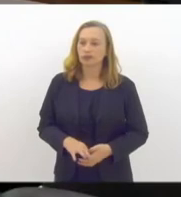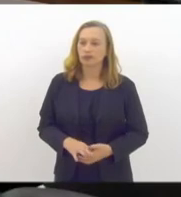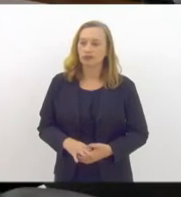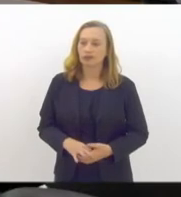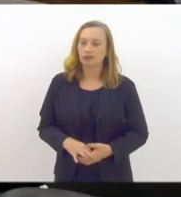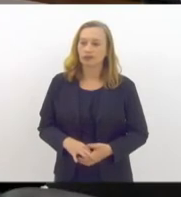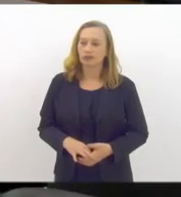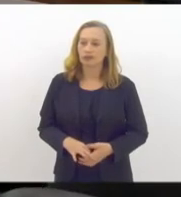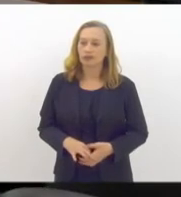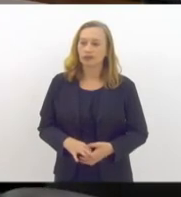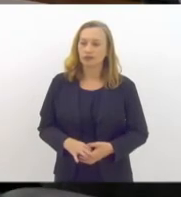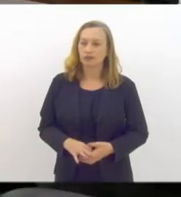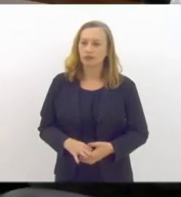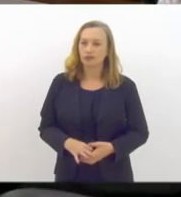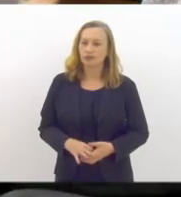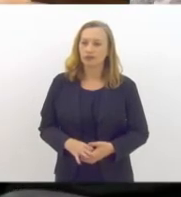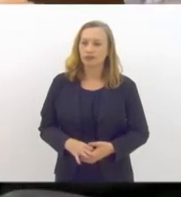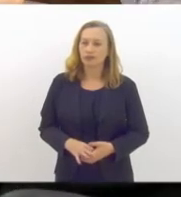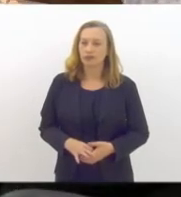Bom dia.